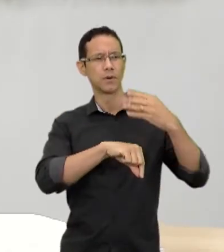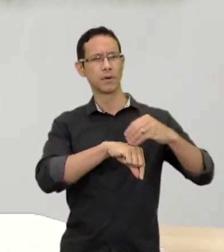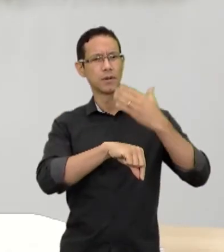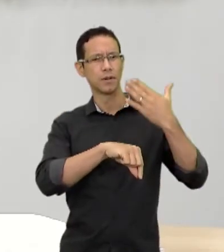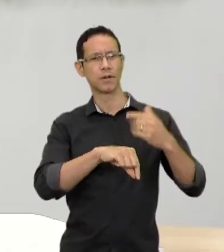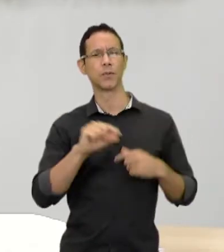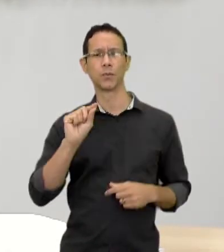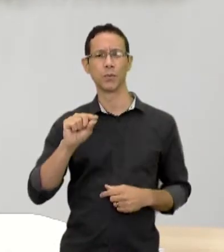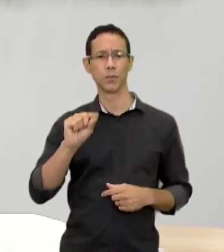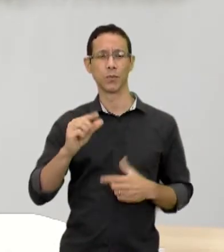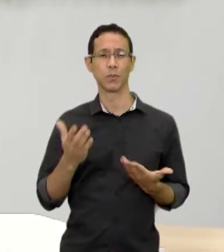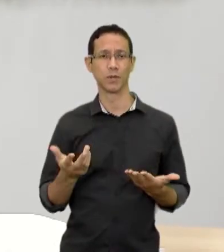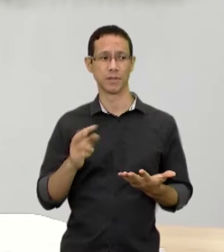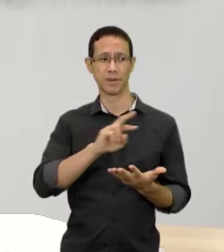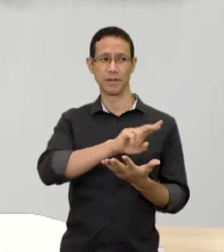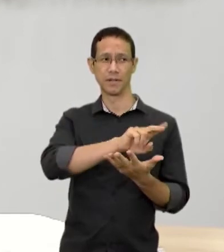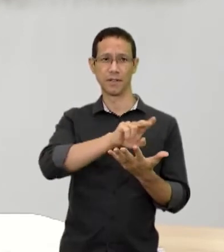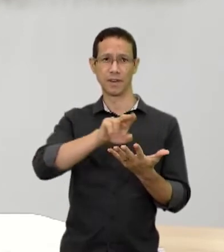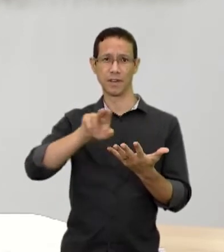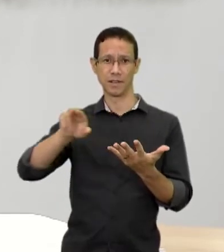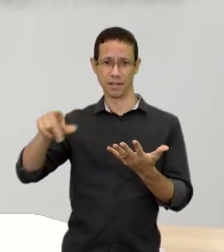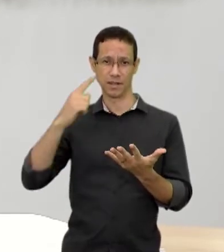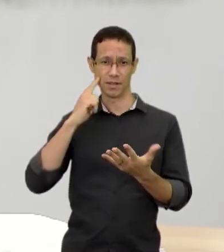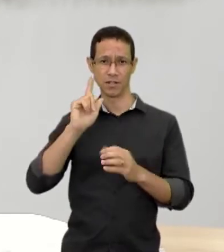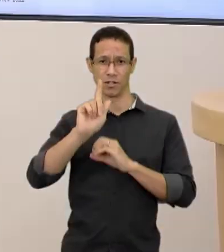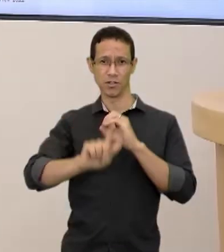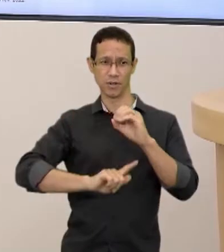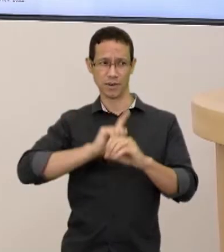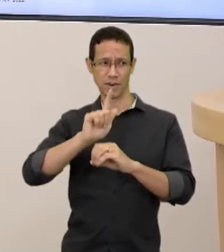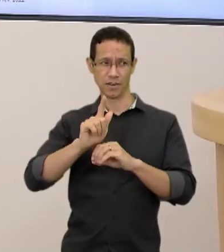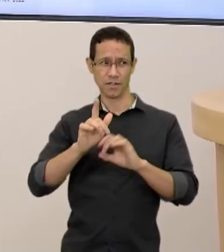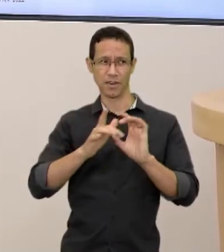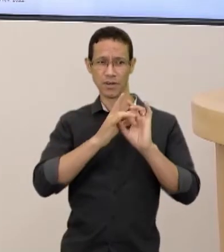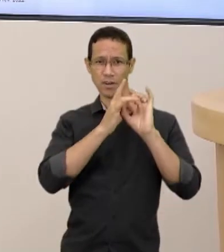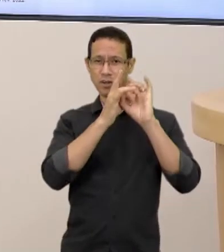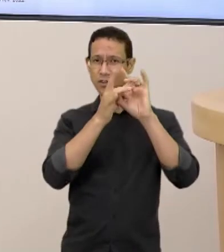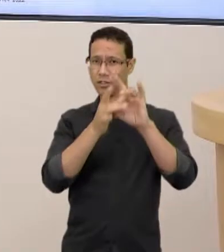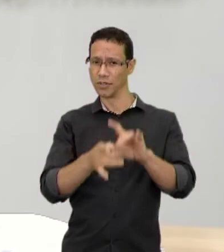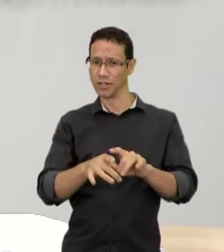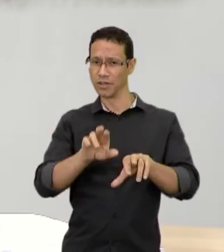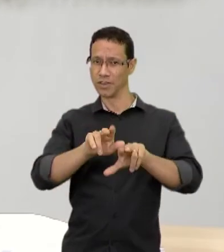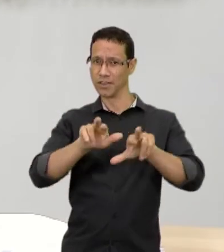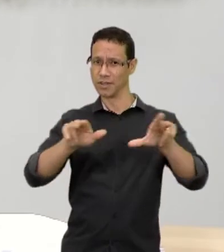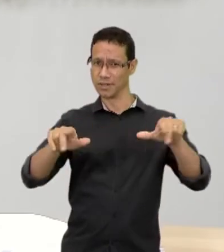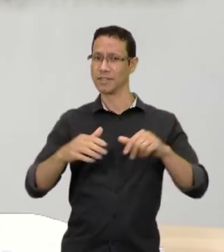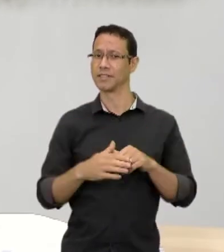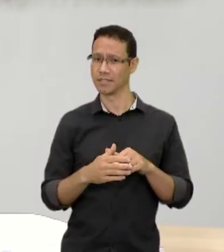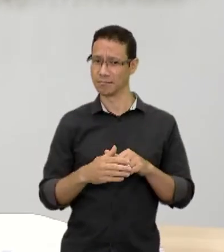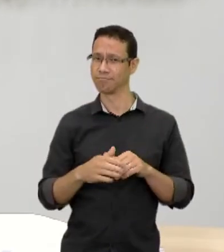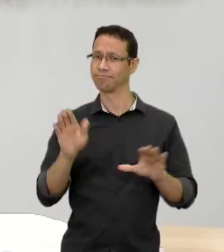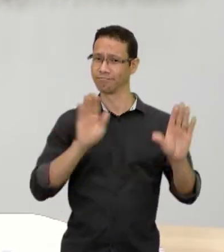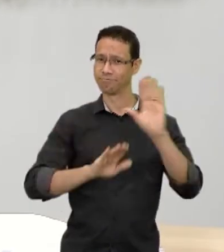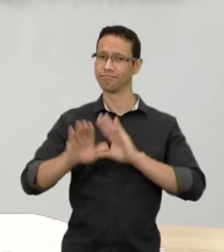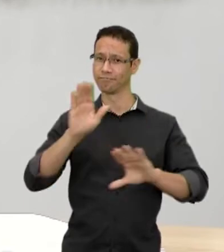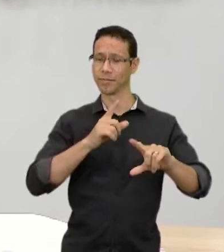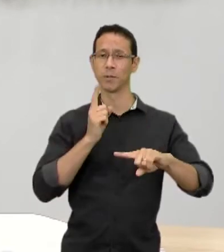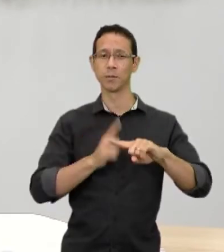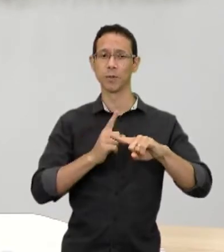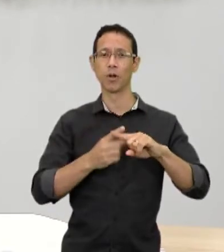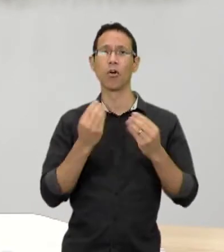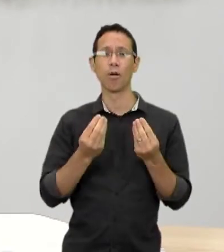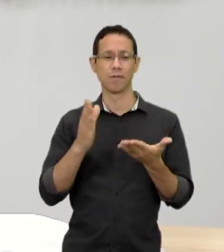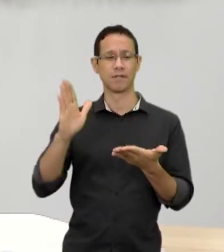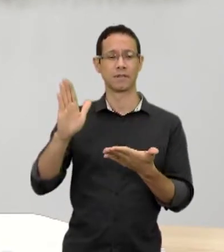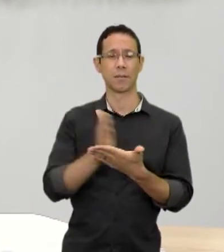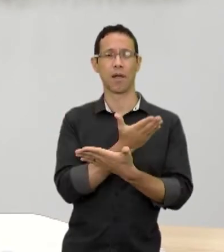de as variedades serem geográficas, sociais, contextuais, é exatamente porque a gente não consegue separar a